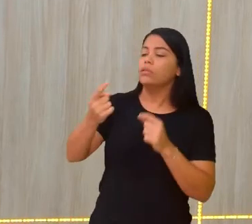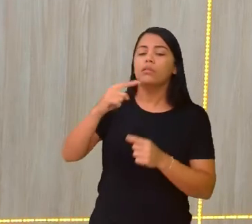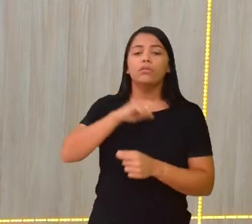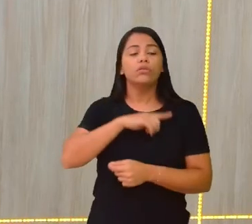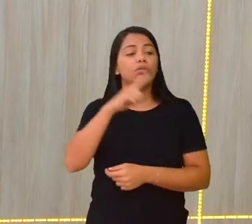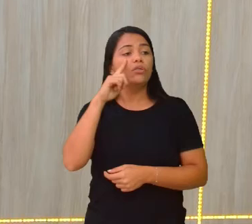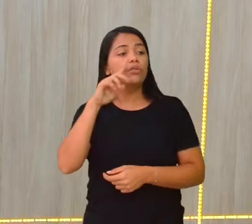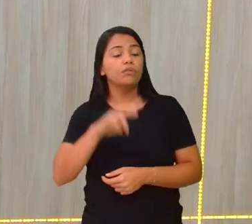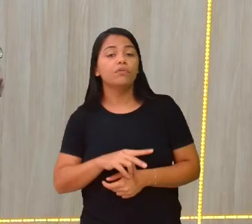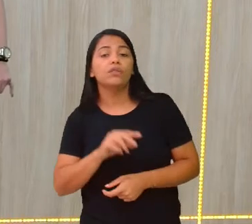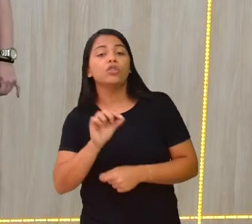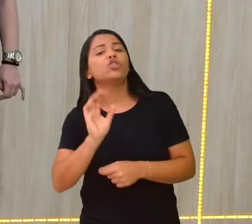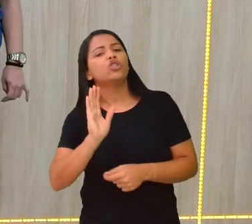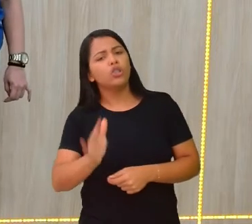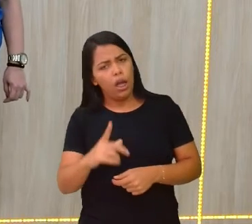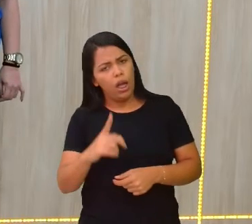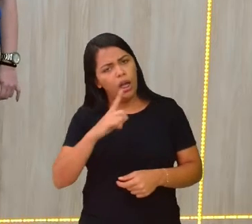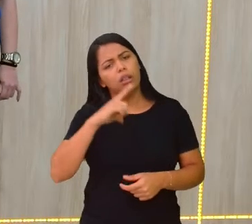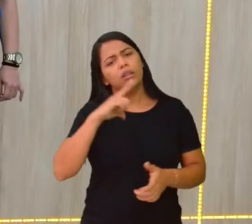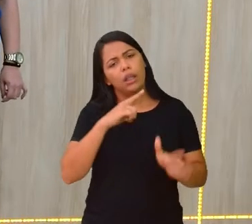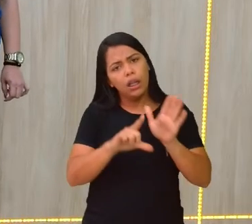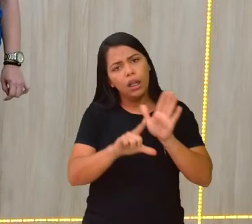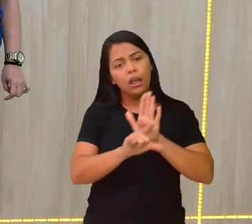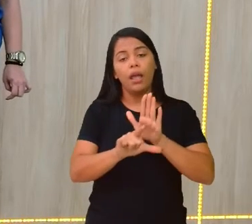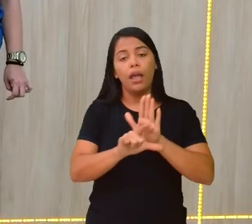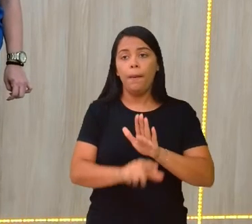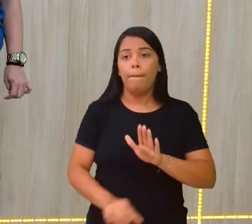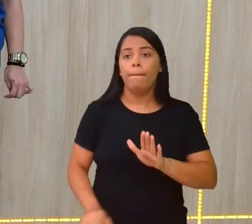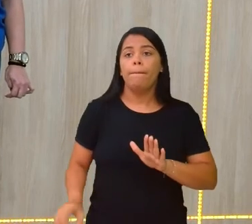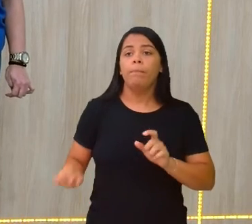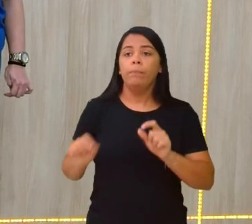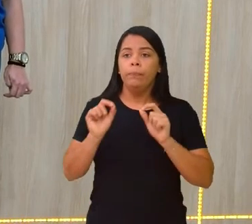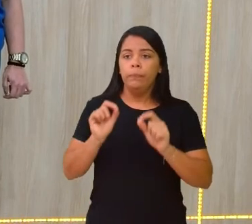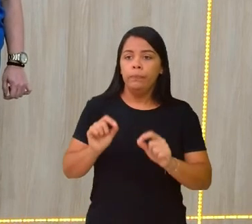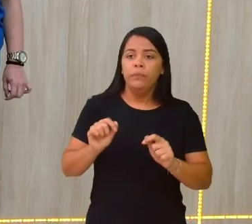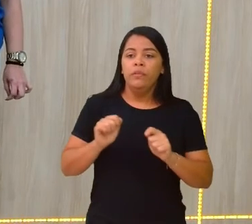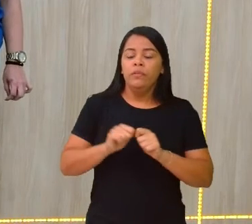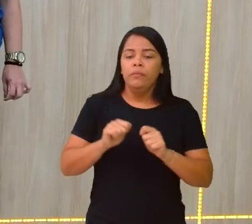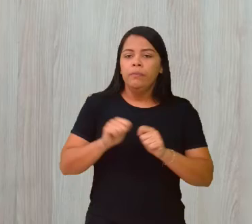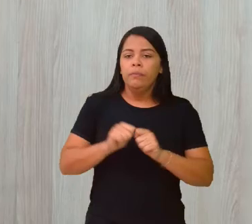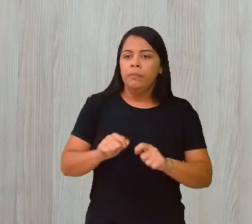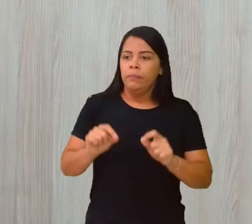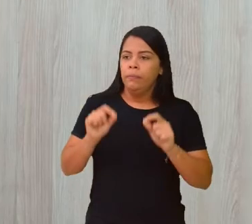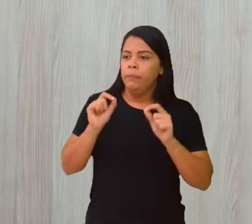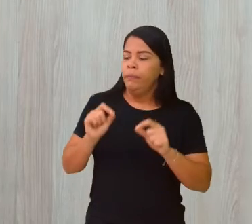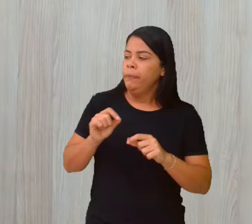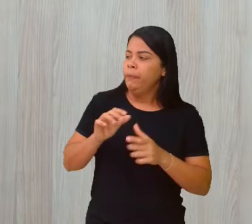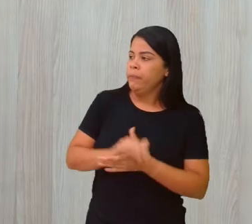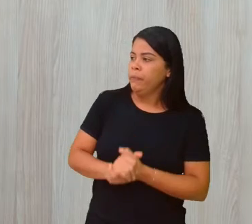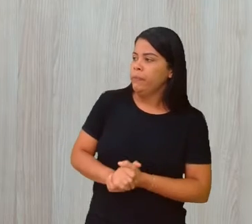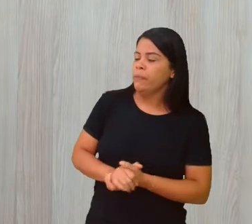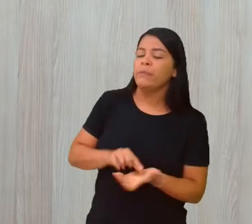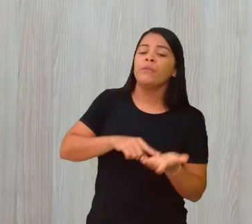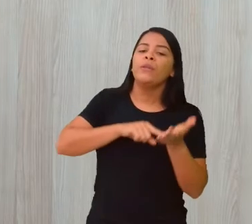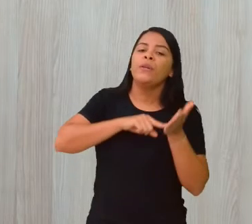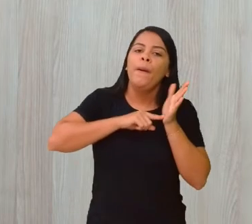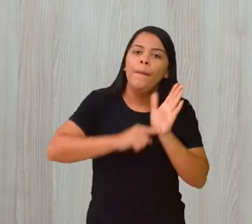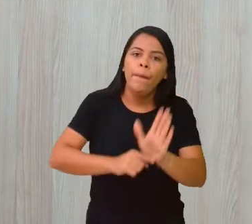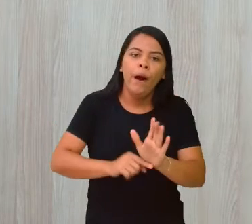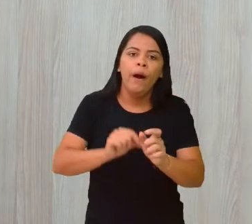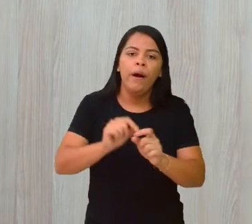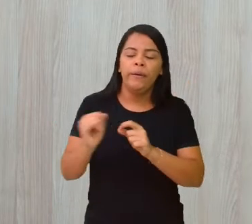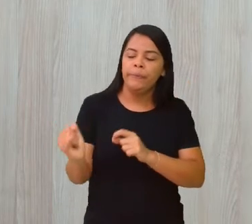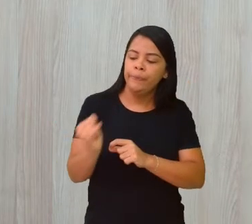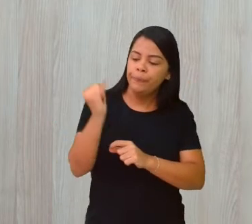né, que já existe uma lei que coloca, né, como importante e obrigatório